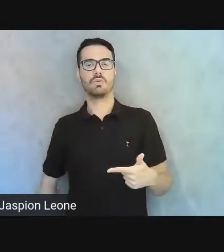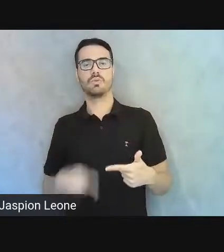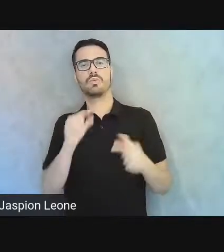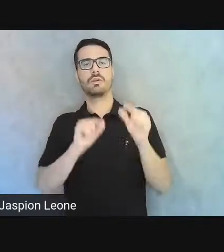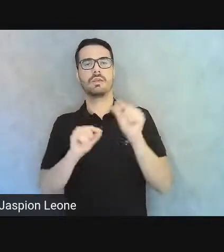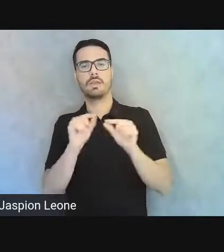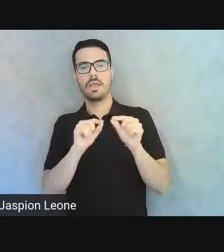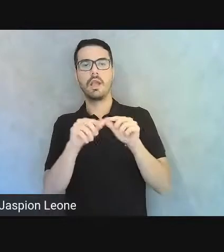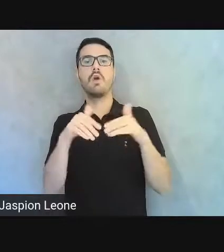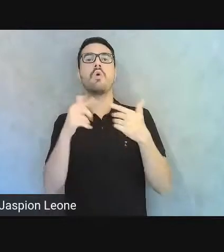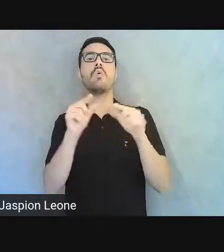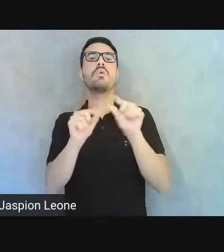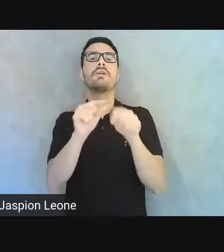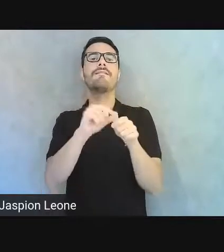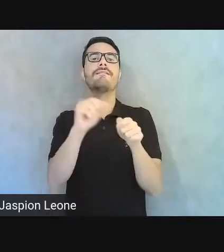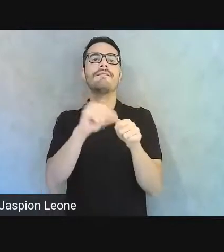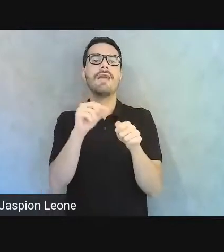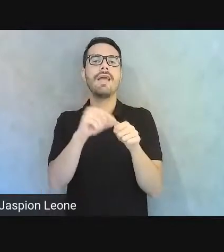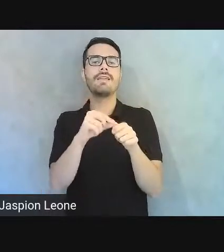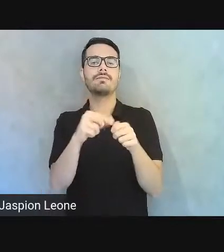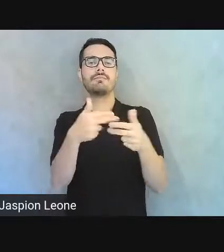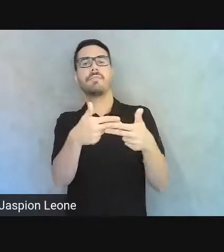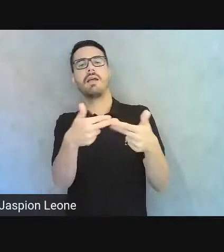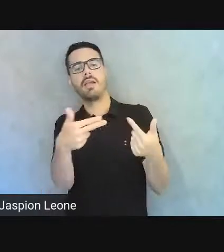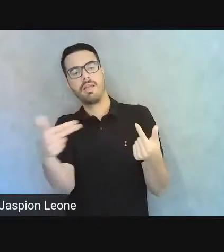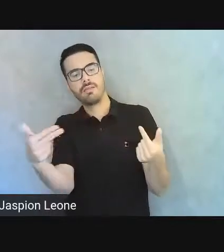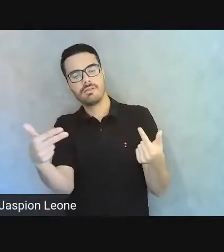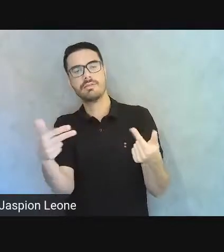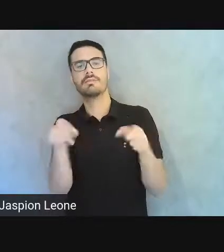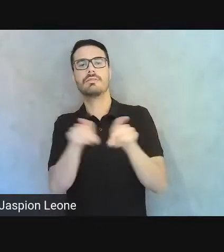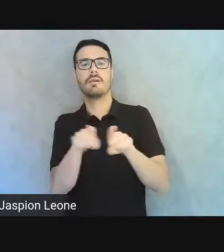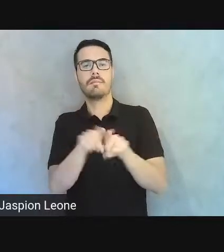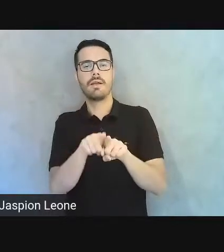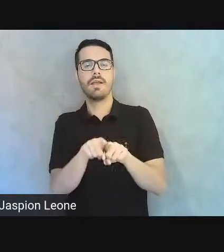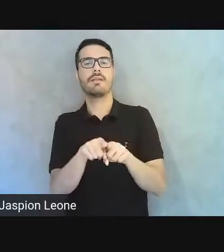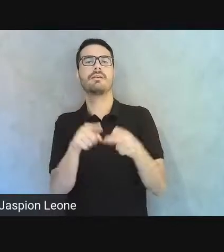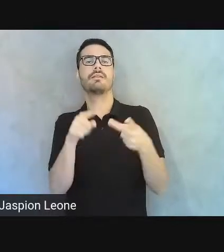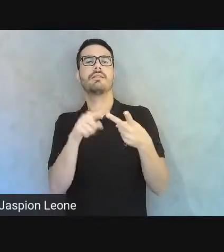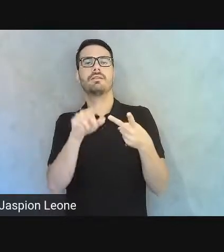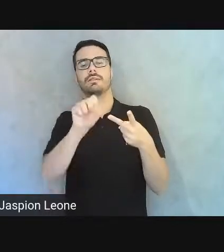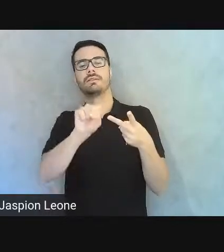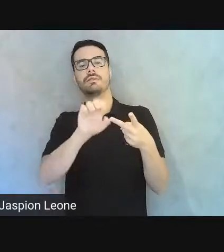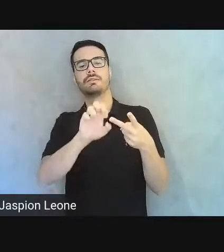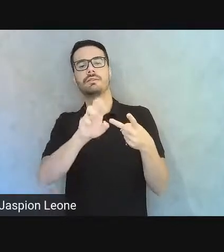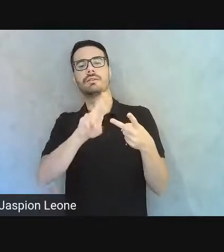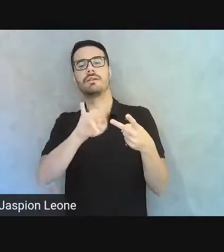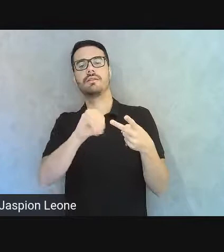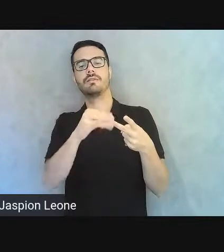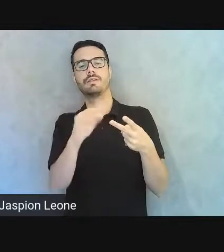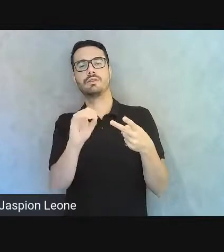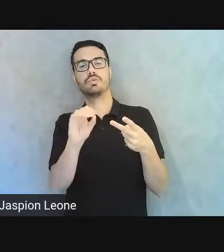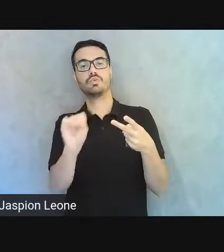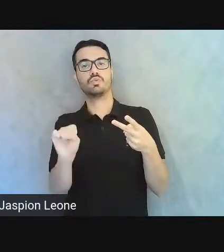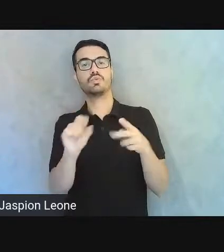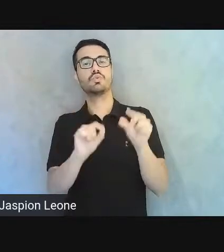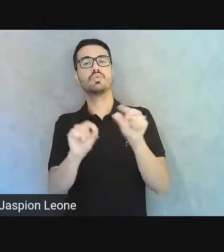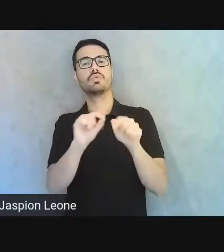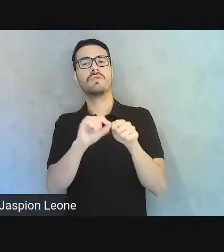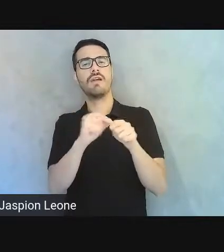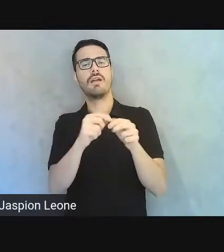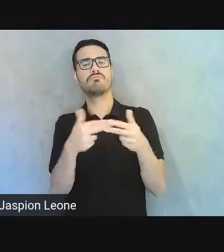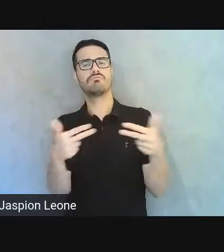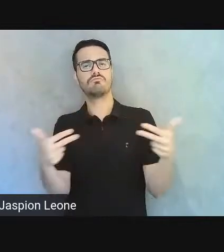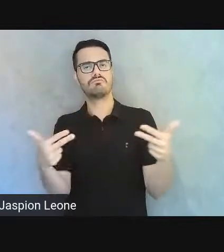bens e serviços à sociedade. No âmbito da União, em particular, desde